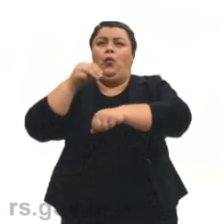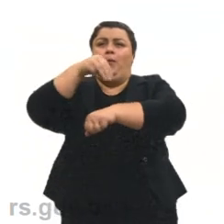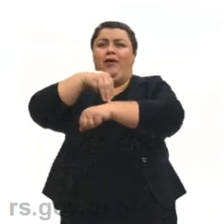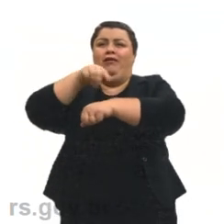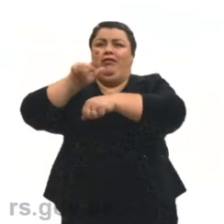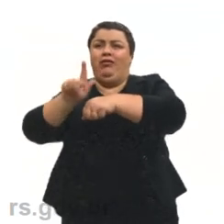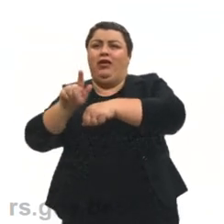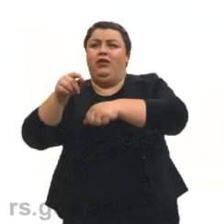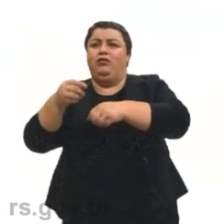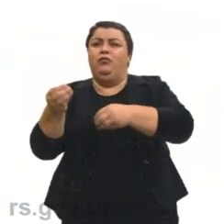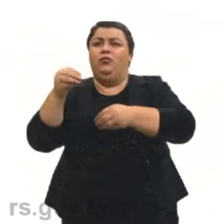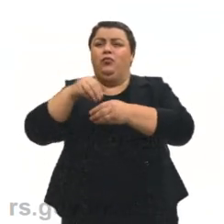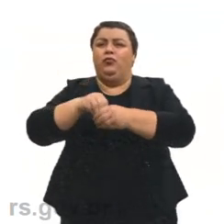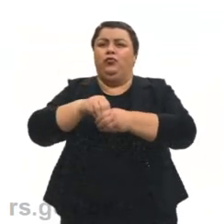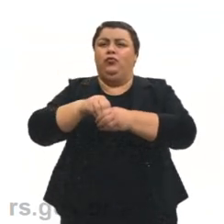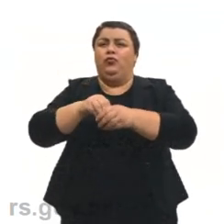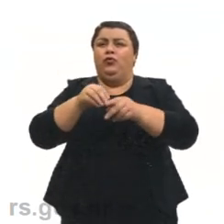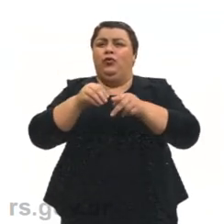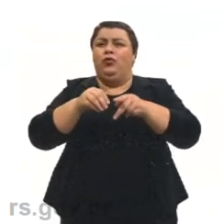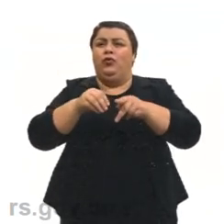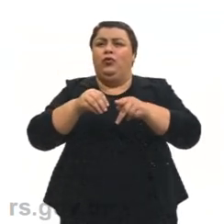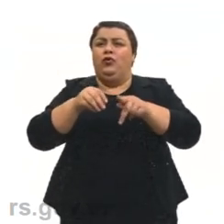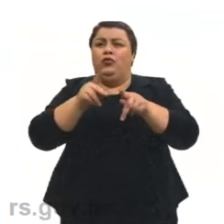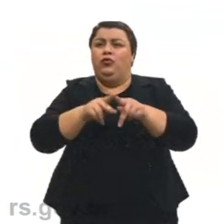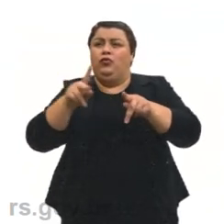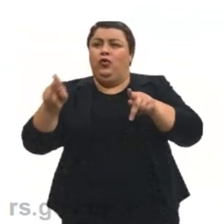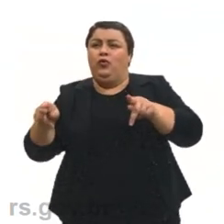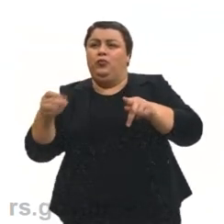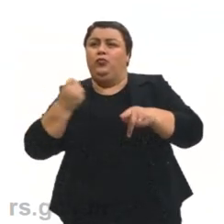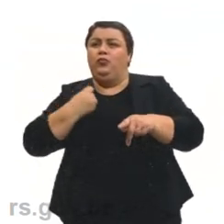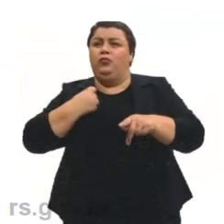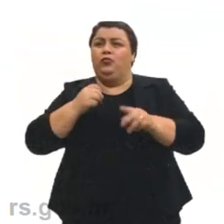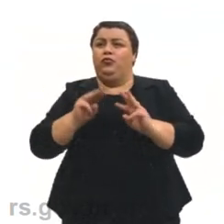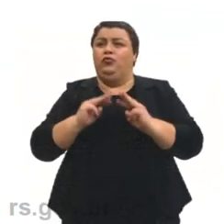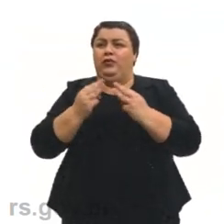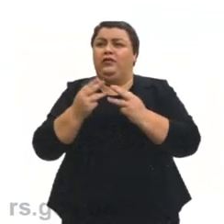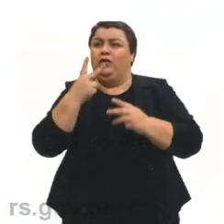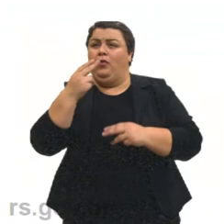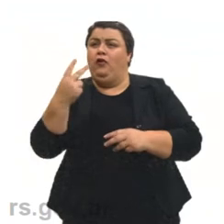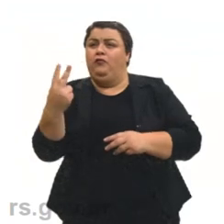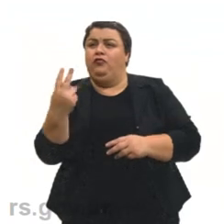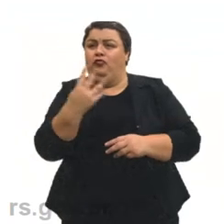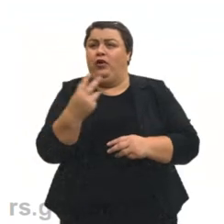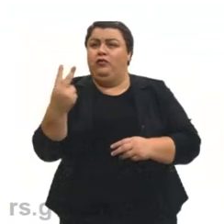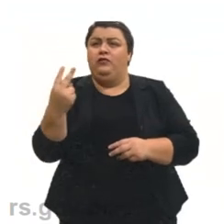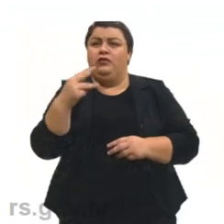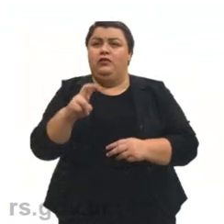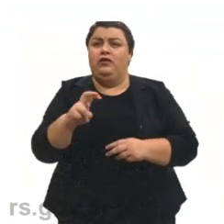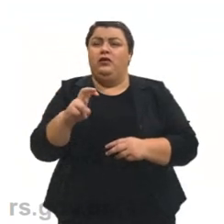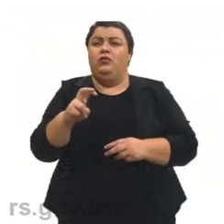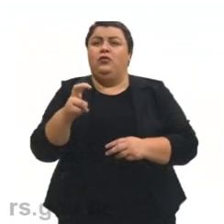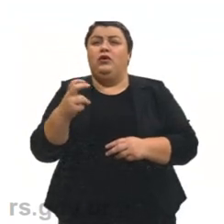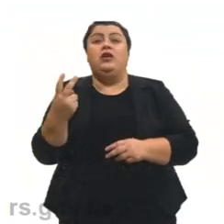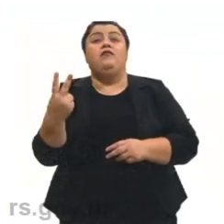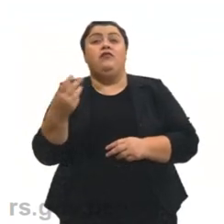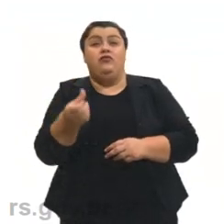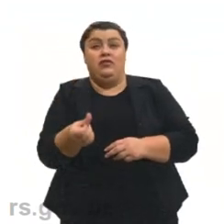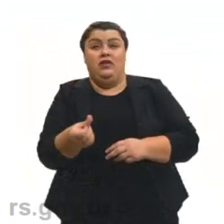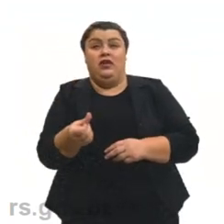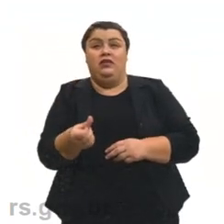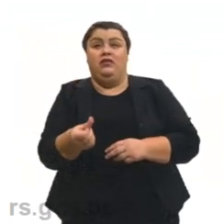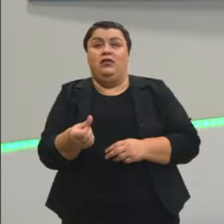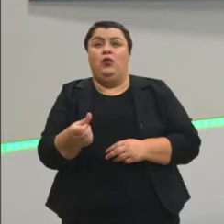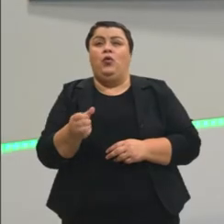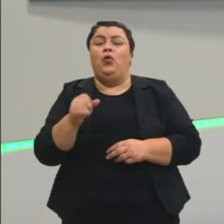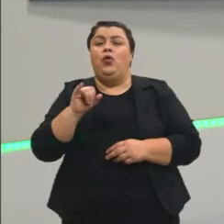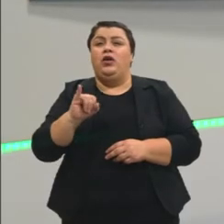25 e 26 os isótopos do magnésio possui o número de nêutrons respectivamente iguais a e aqui foi como eu falei o